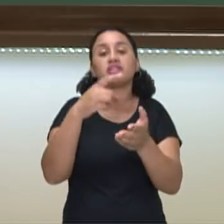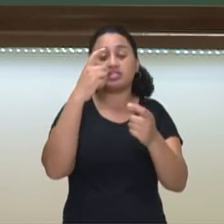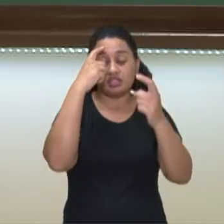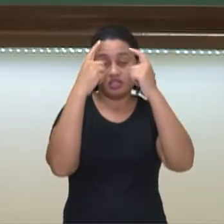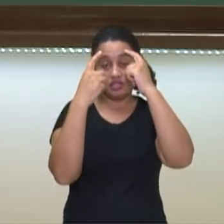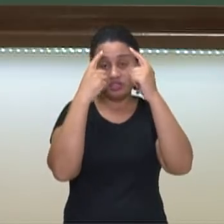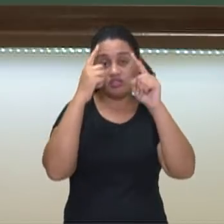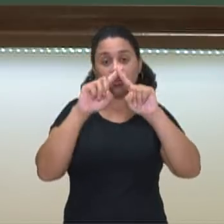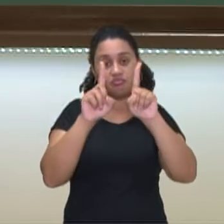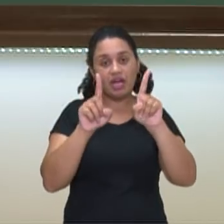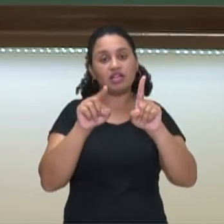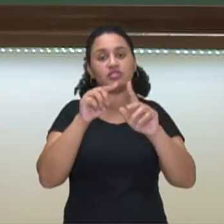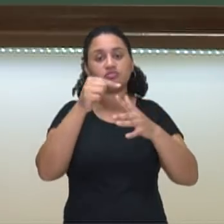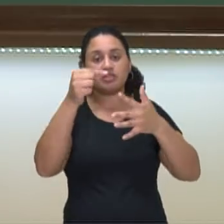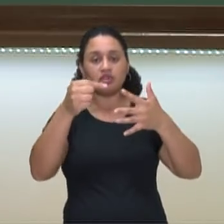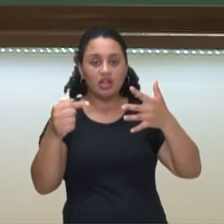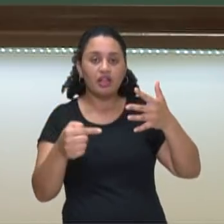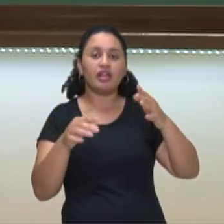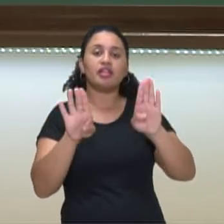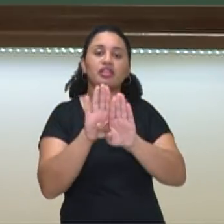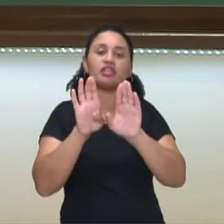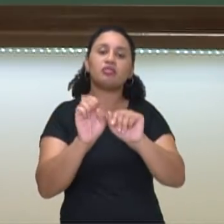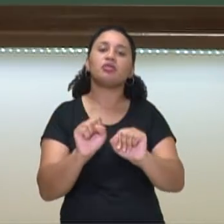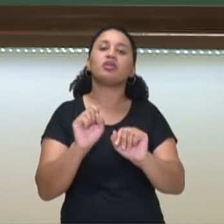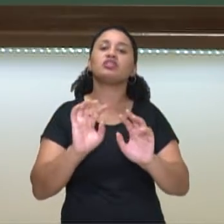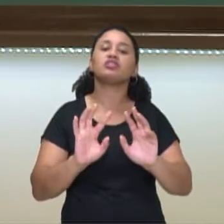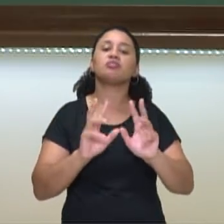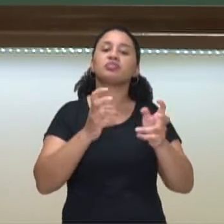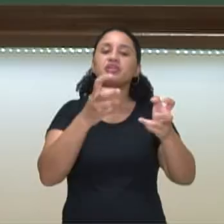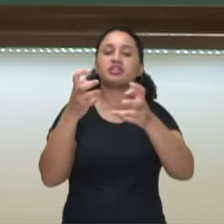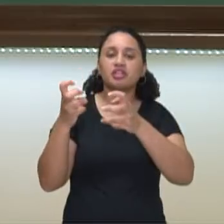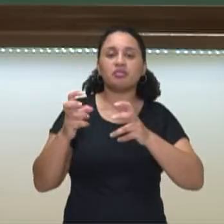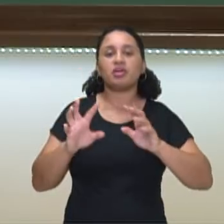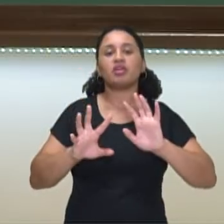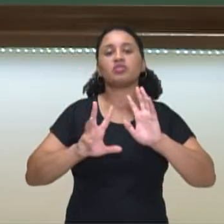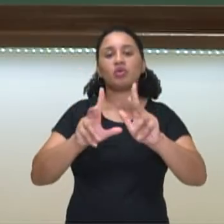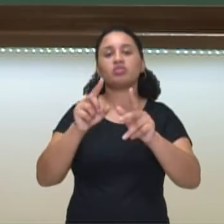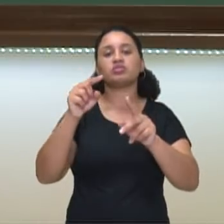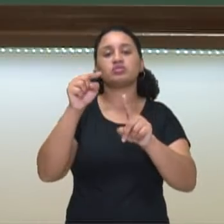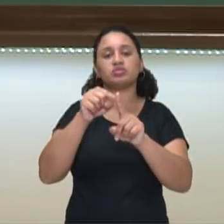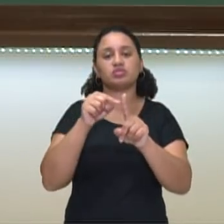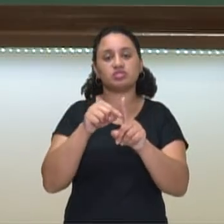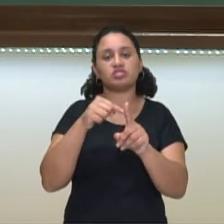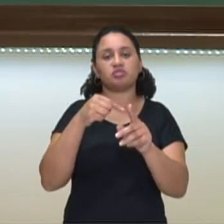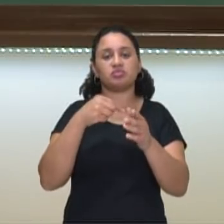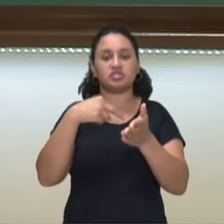criativa, mas todos esses elementos nós podemos identificar em qualquer